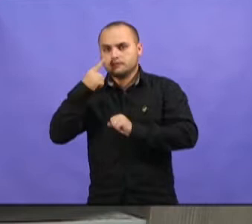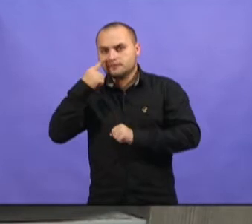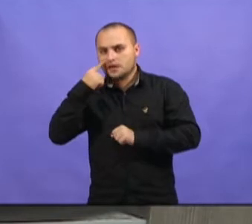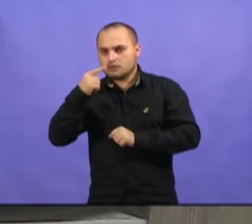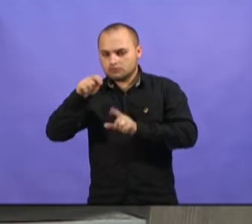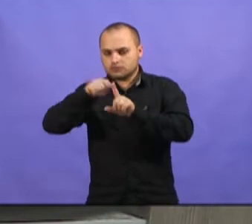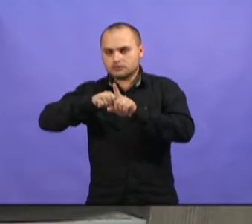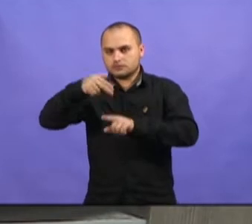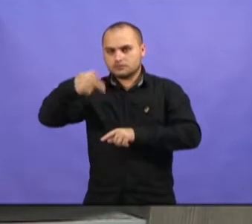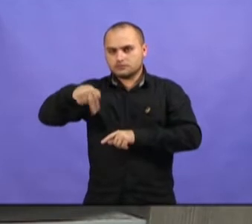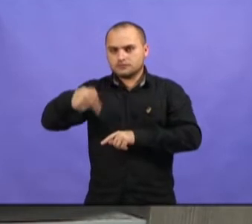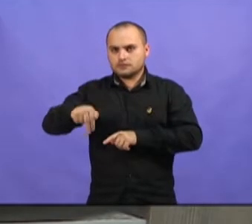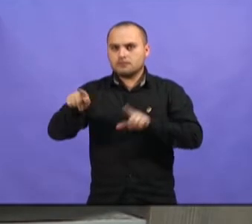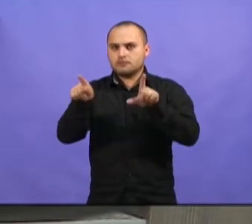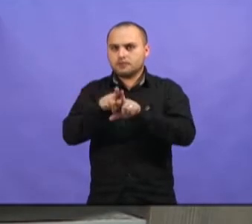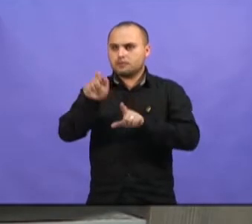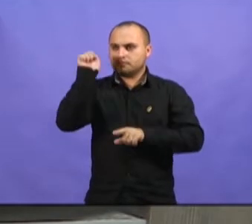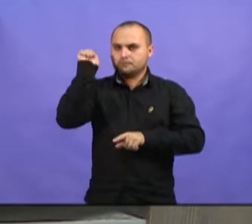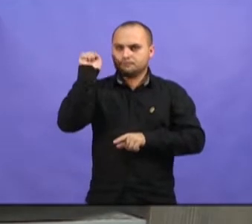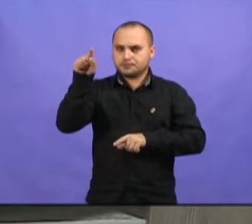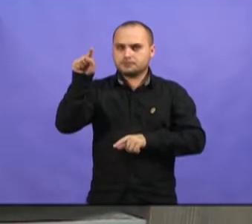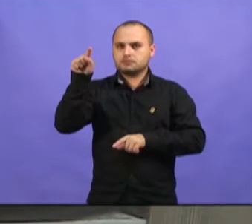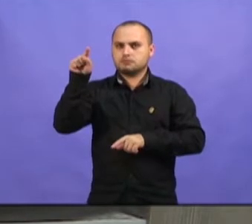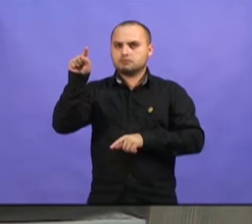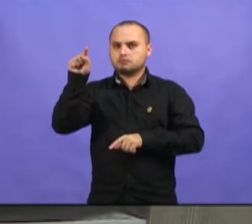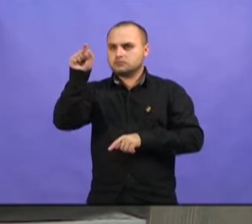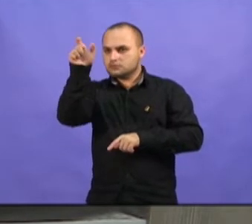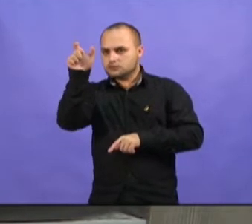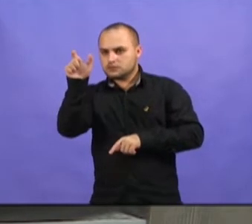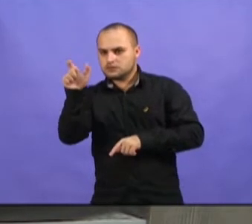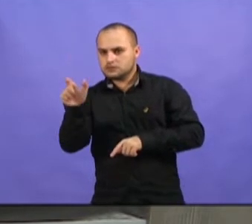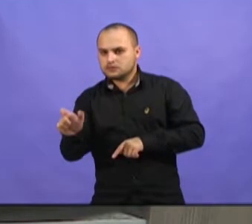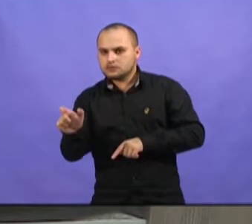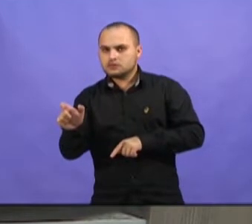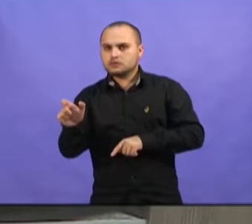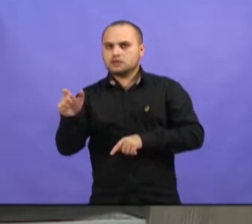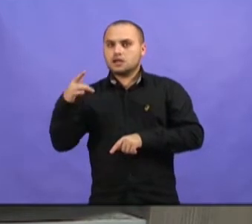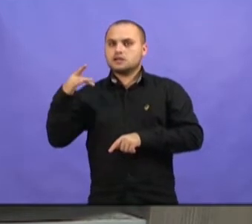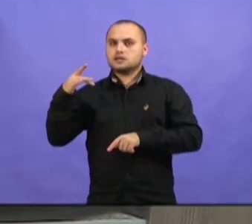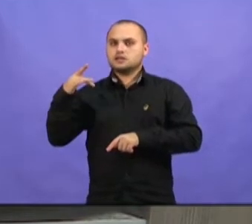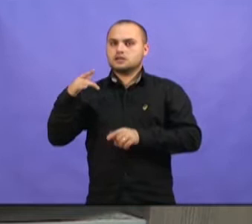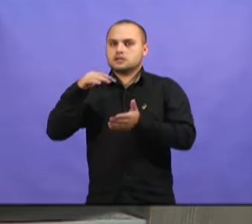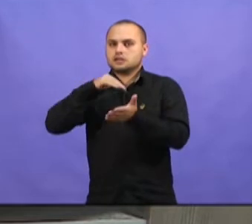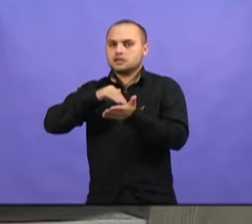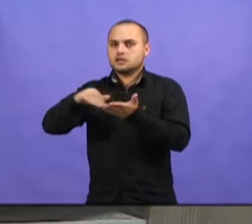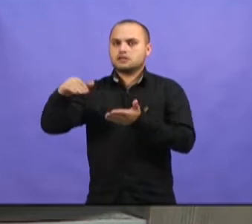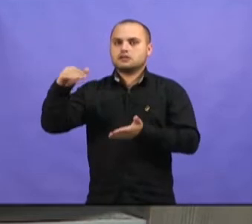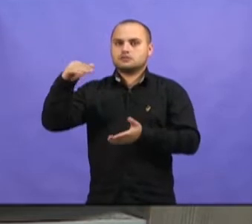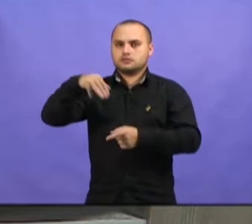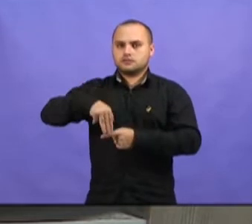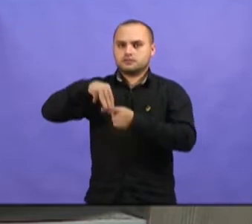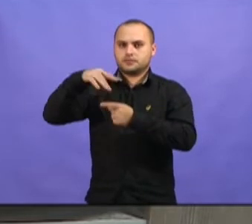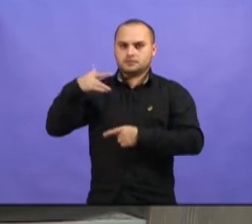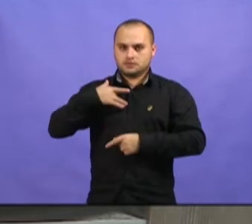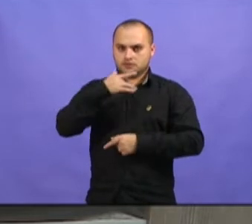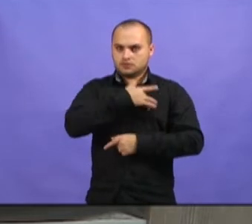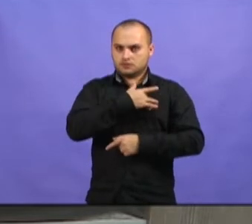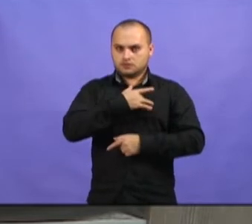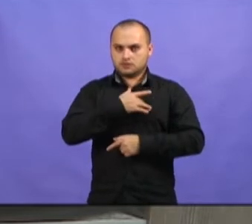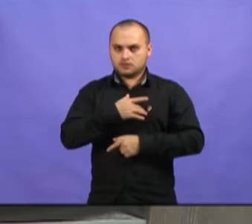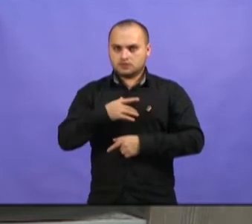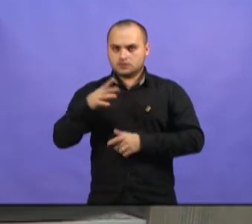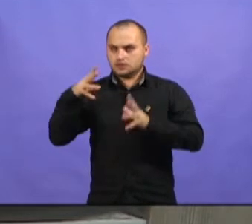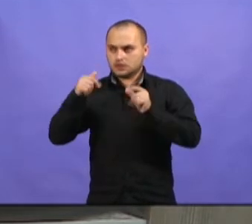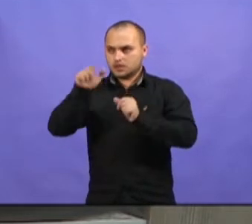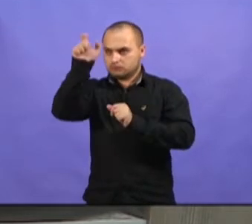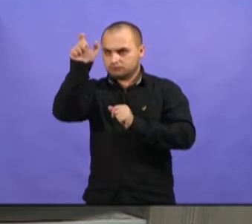aba que trata a respeito da Secretaria Municipal de Saúde. Releases e informações serão disponibilizadas ali. Com certeza. A gente vai, inclusive